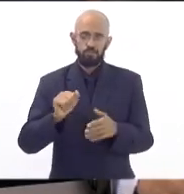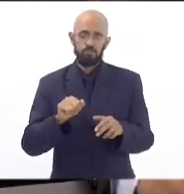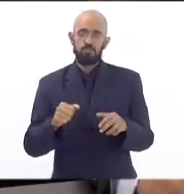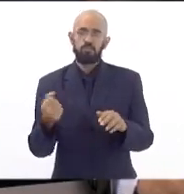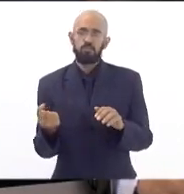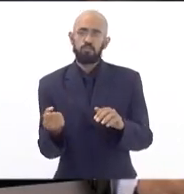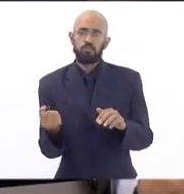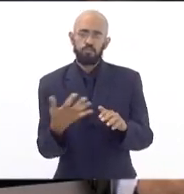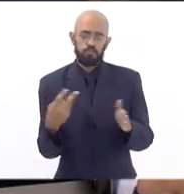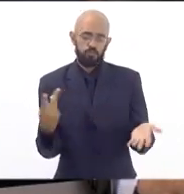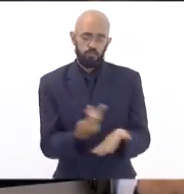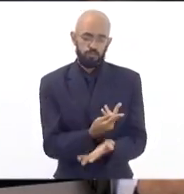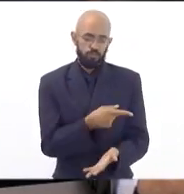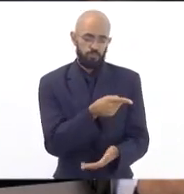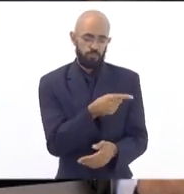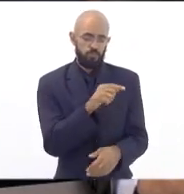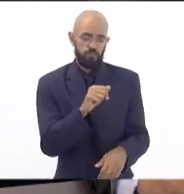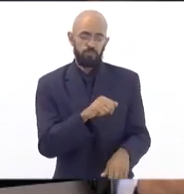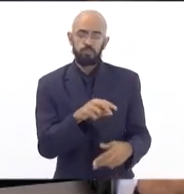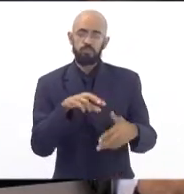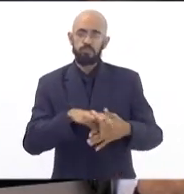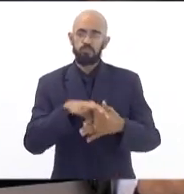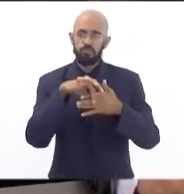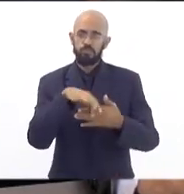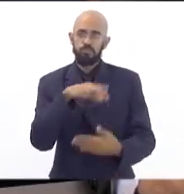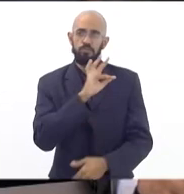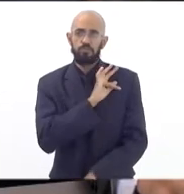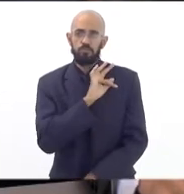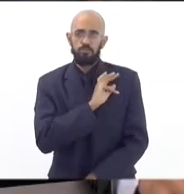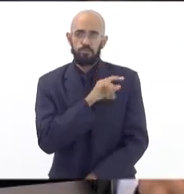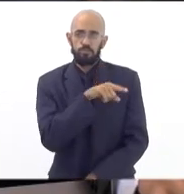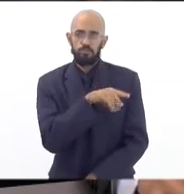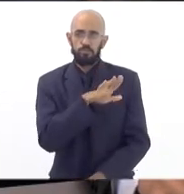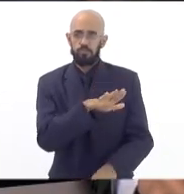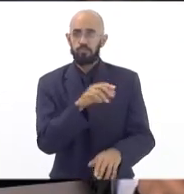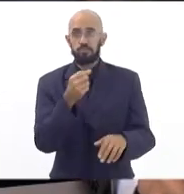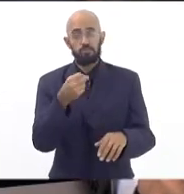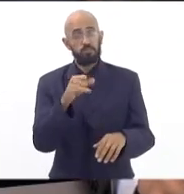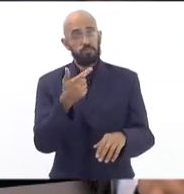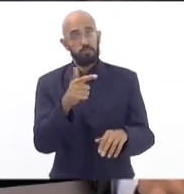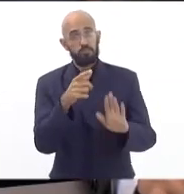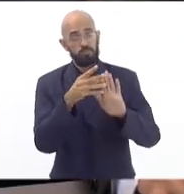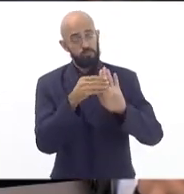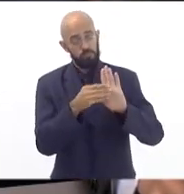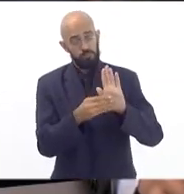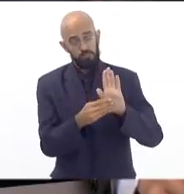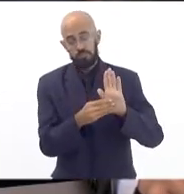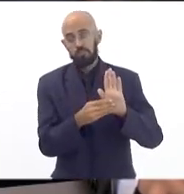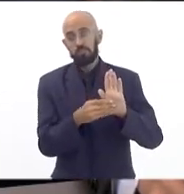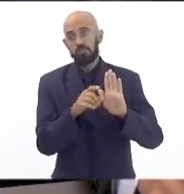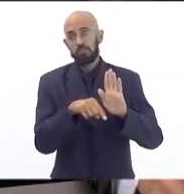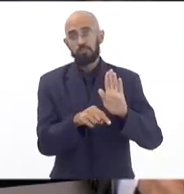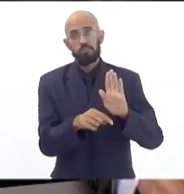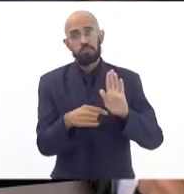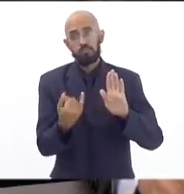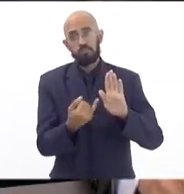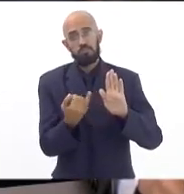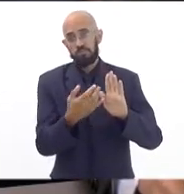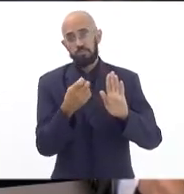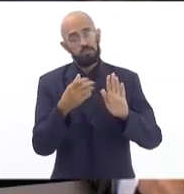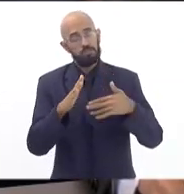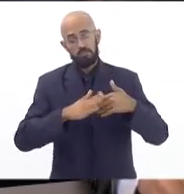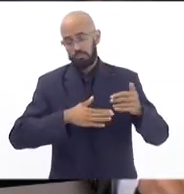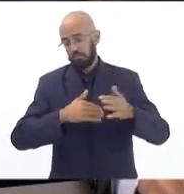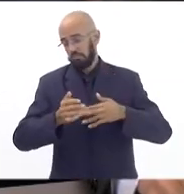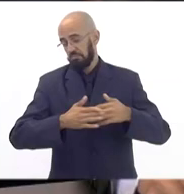ocorrência quando o fato é apresentado à autoridade policial a questão do não preenchimento é É cabível é policial no momento